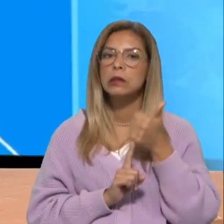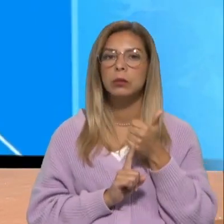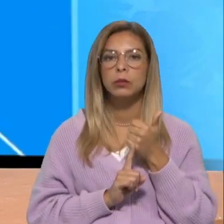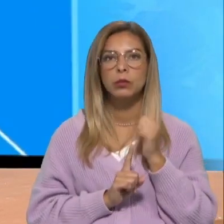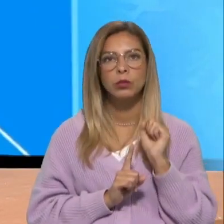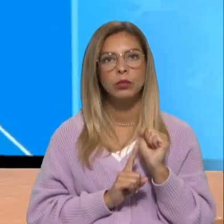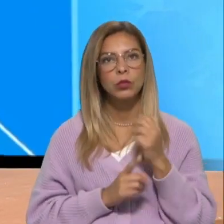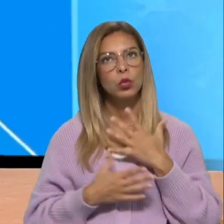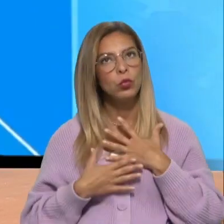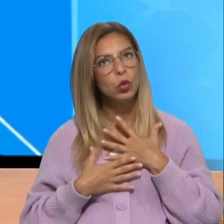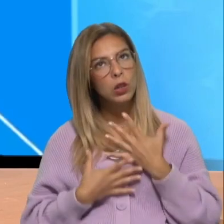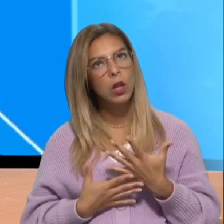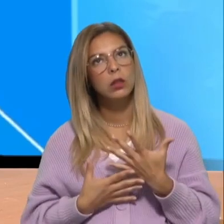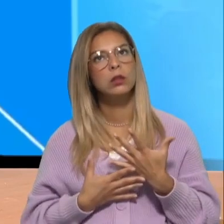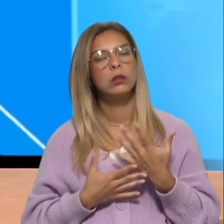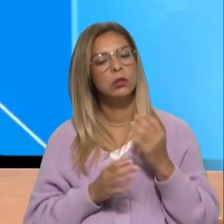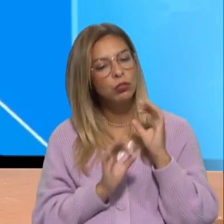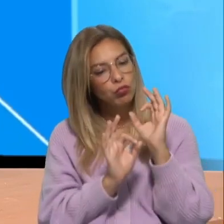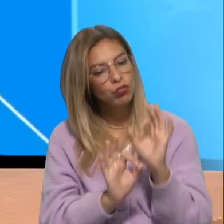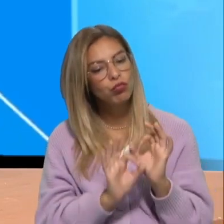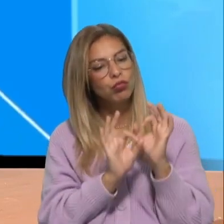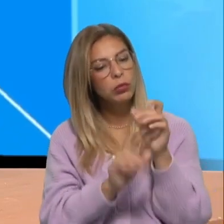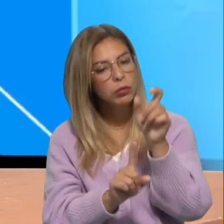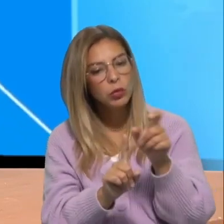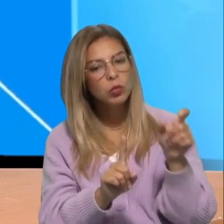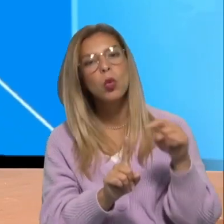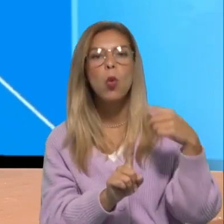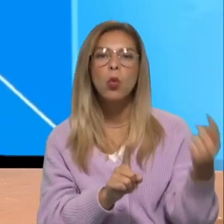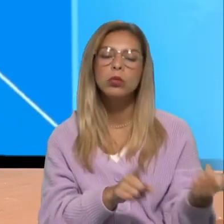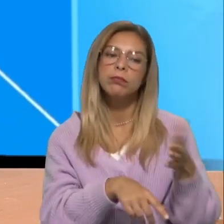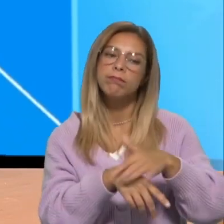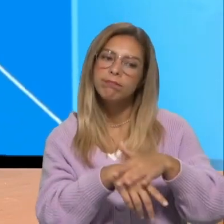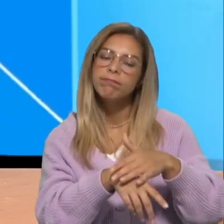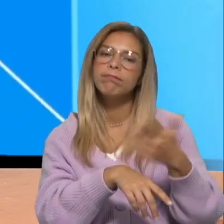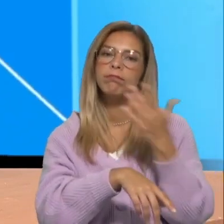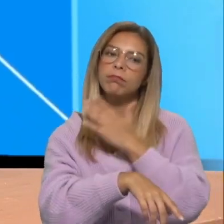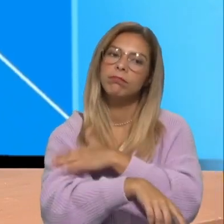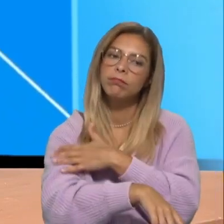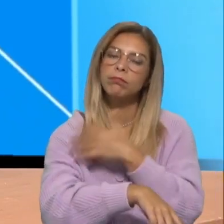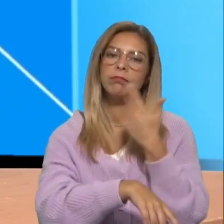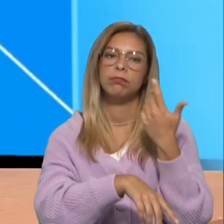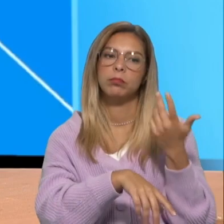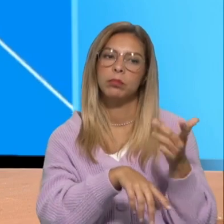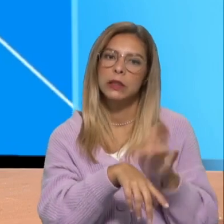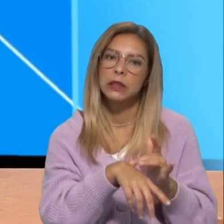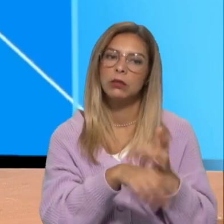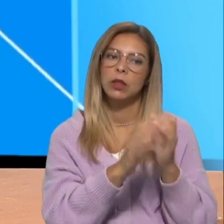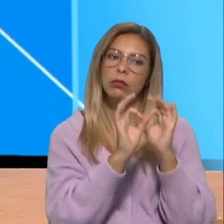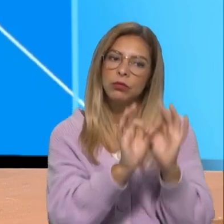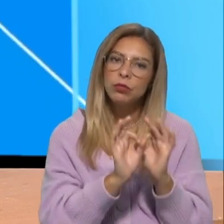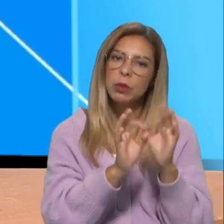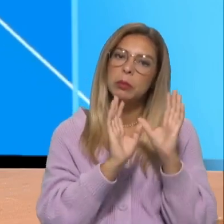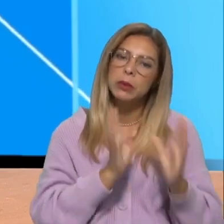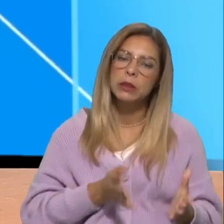esta vontade de cuidar do outro desamparado, frágil, vulnerável, quando o vemos em